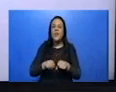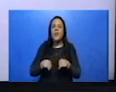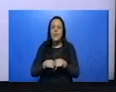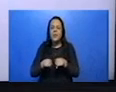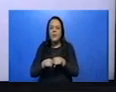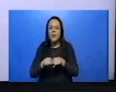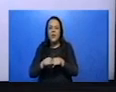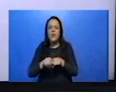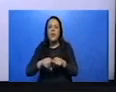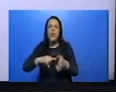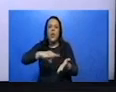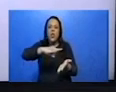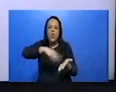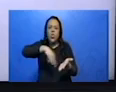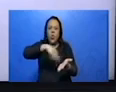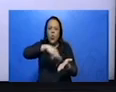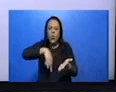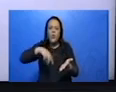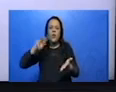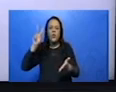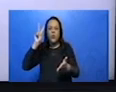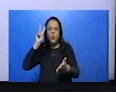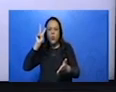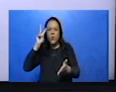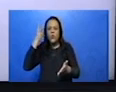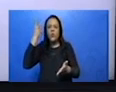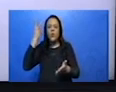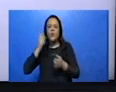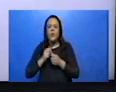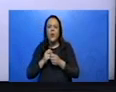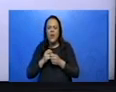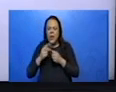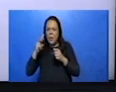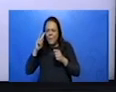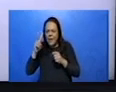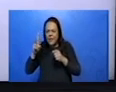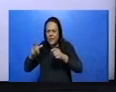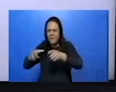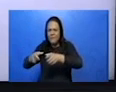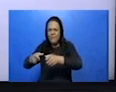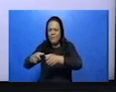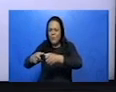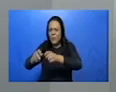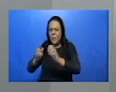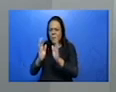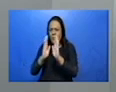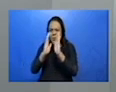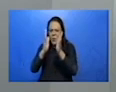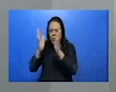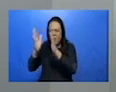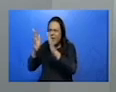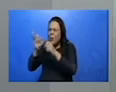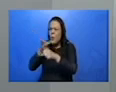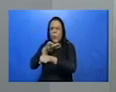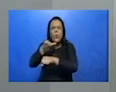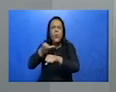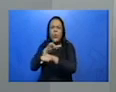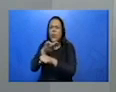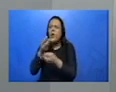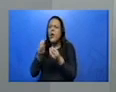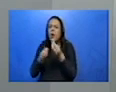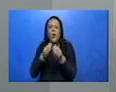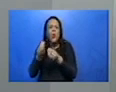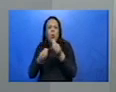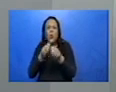você chegar numa biblioteca desse tamanho e não sabe o que você quer ler. Como procurar? Como que você